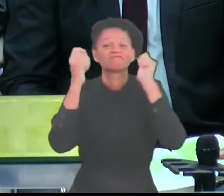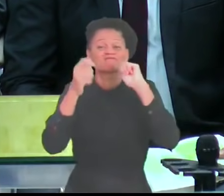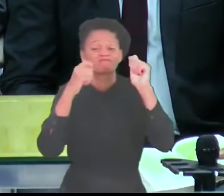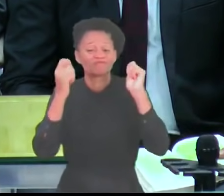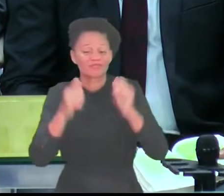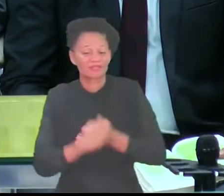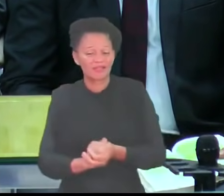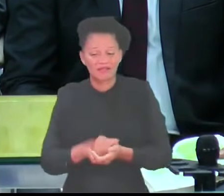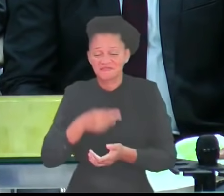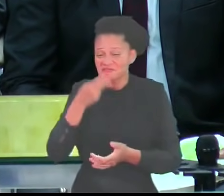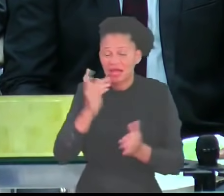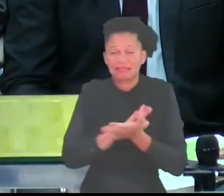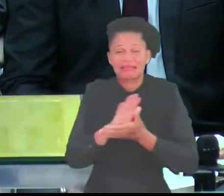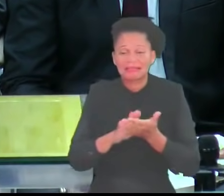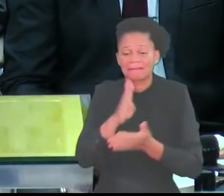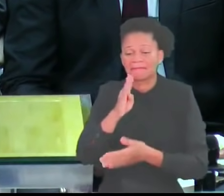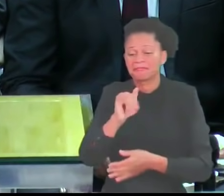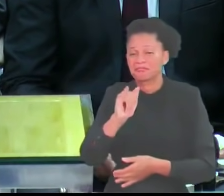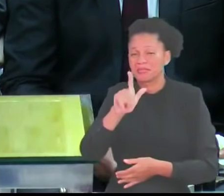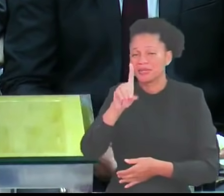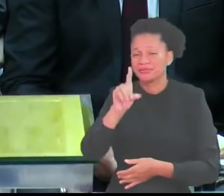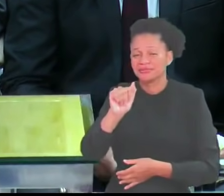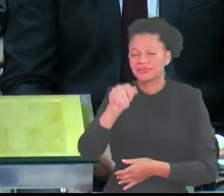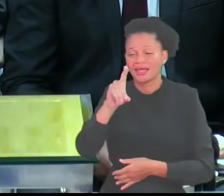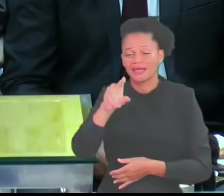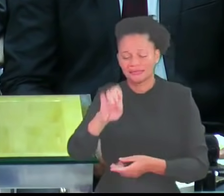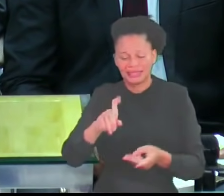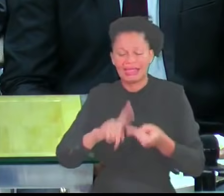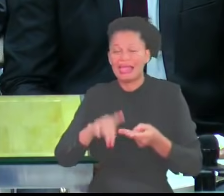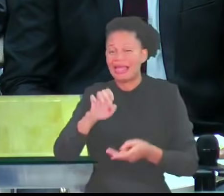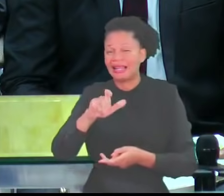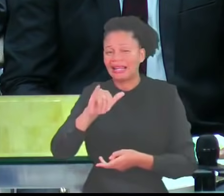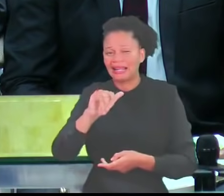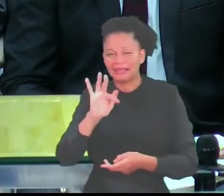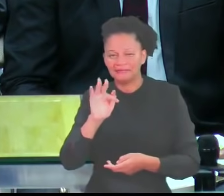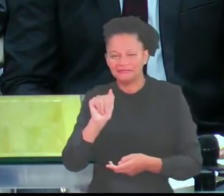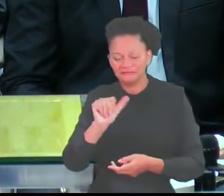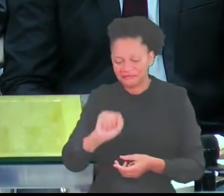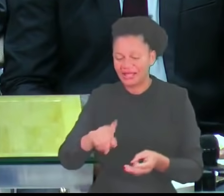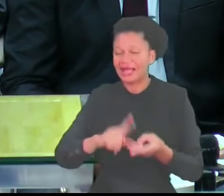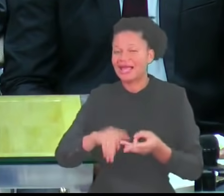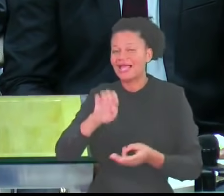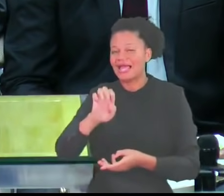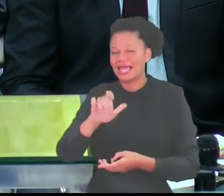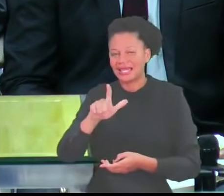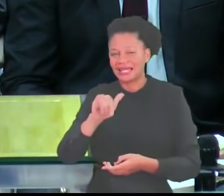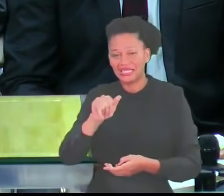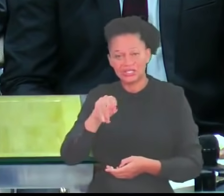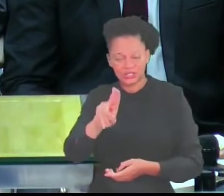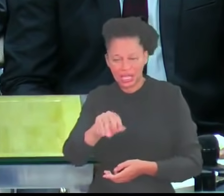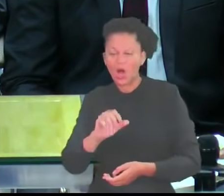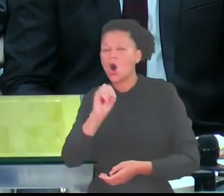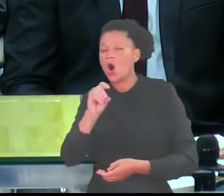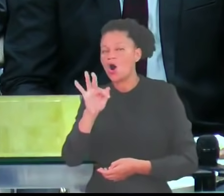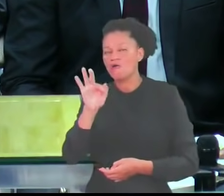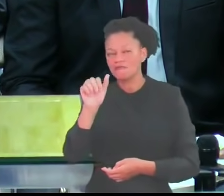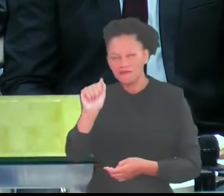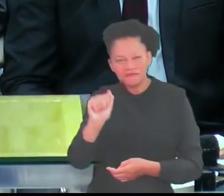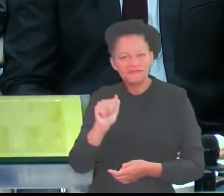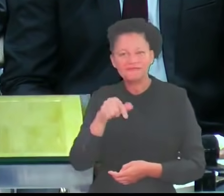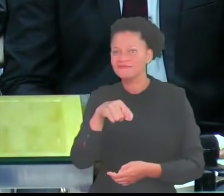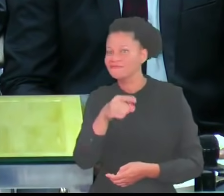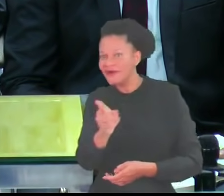mais Bildade, nem fala mais Elifaz, nem fala mais Eliú, nem fala mais Ofá.